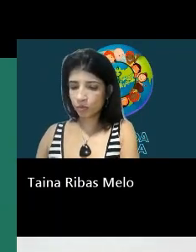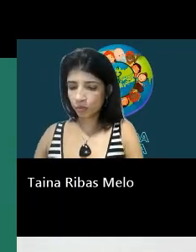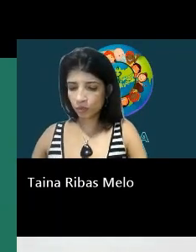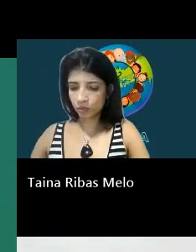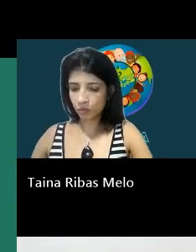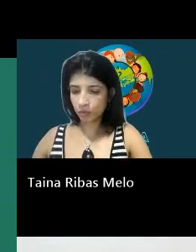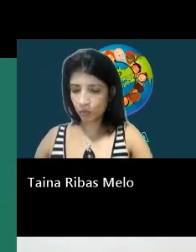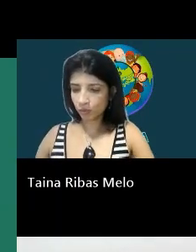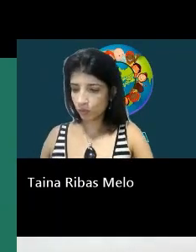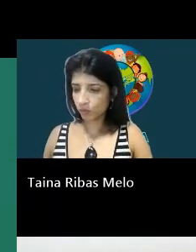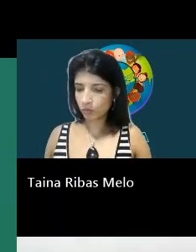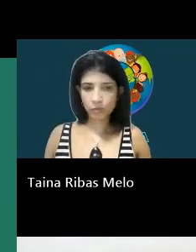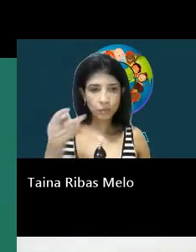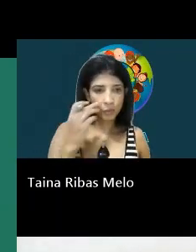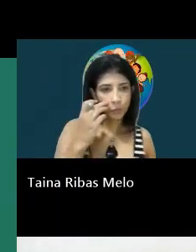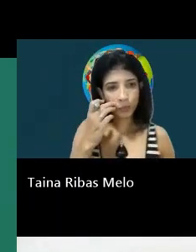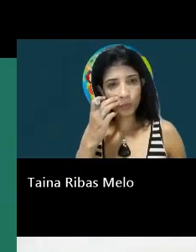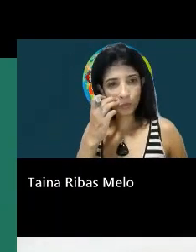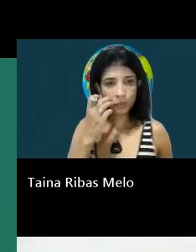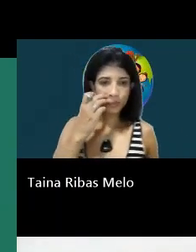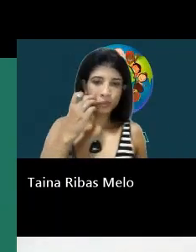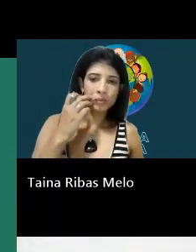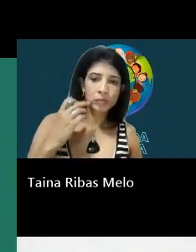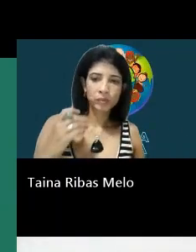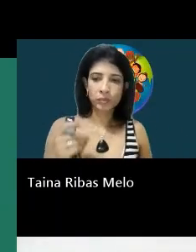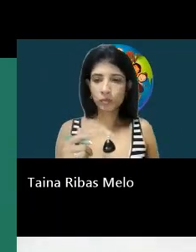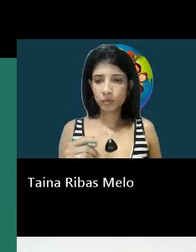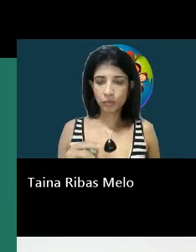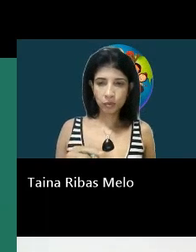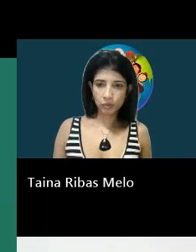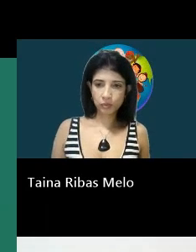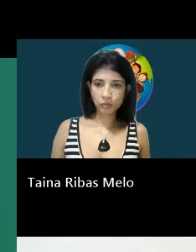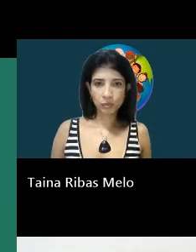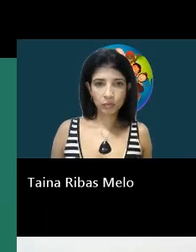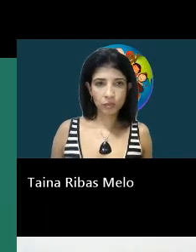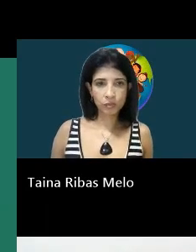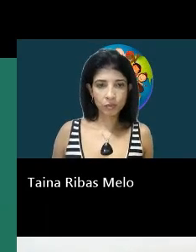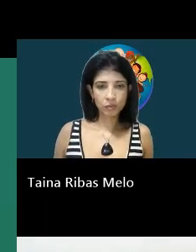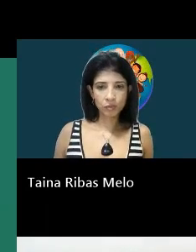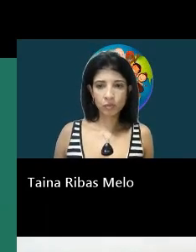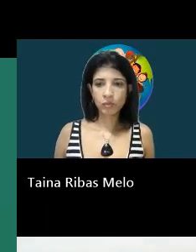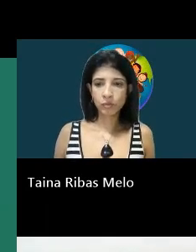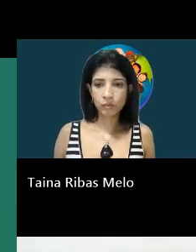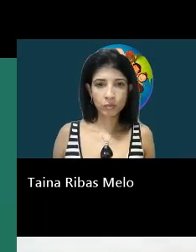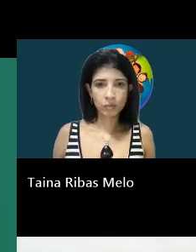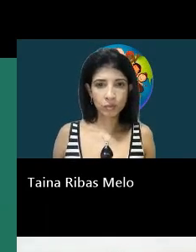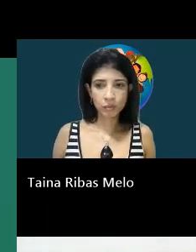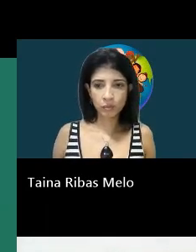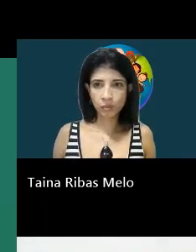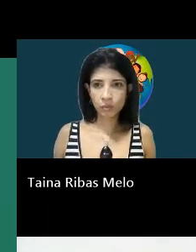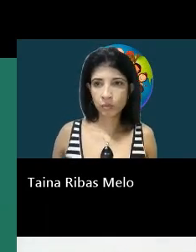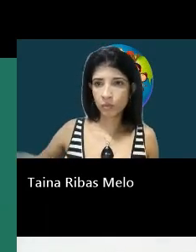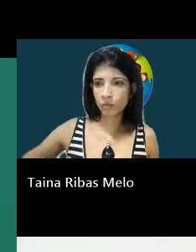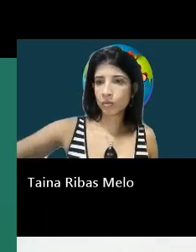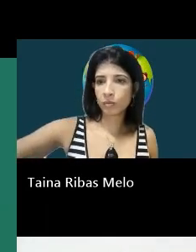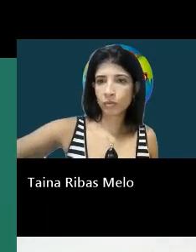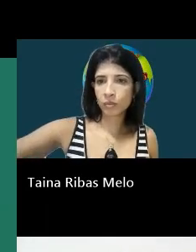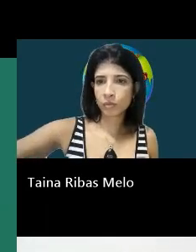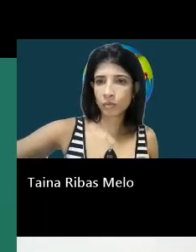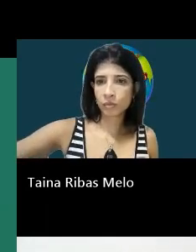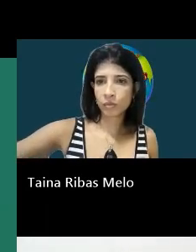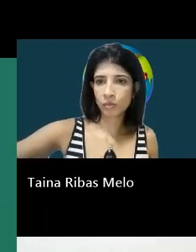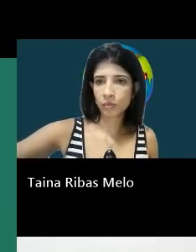e o bebê no período pós-parto. E ele tem como principal objetivo identificar possíveis transtornos de vínculo entre